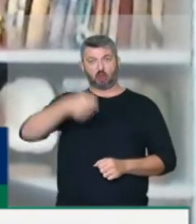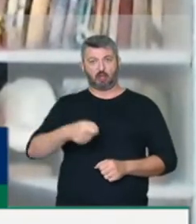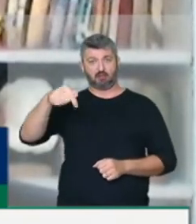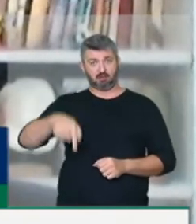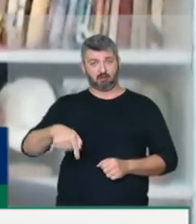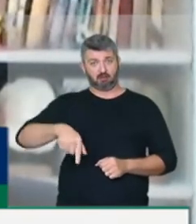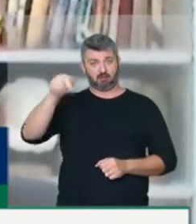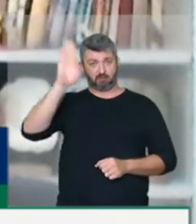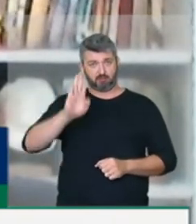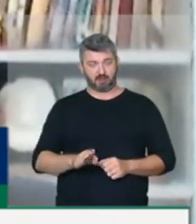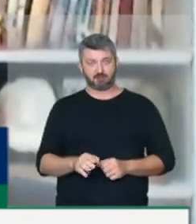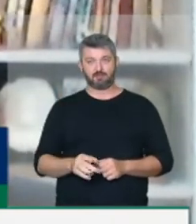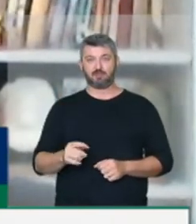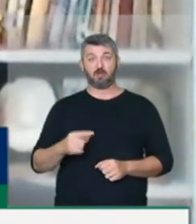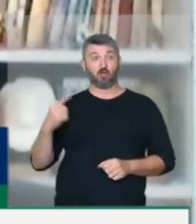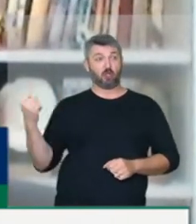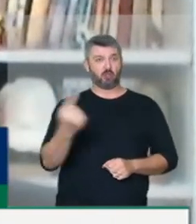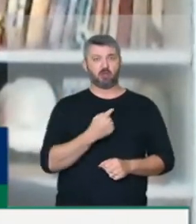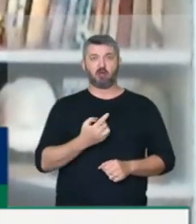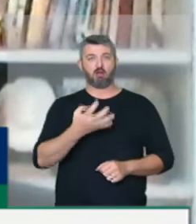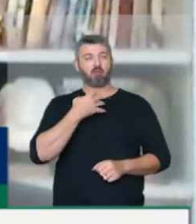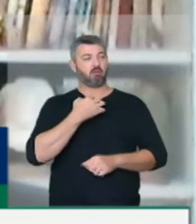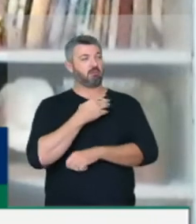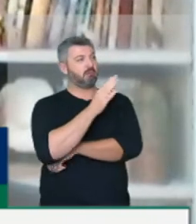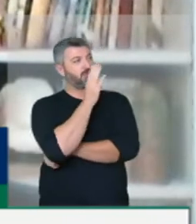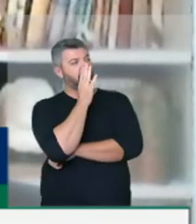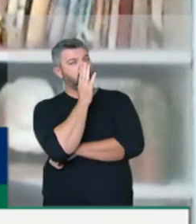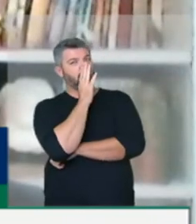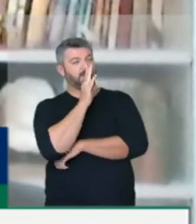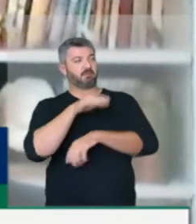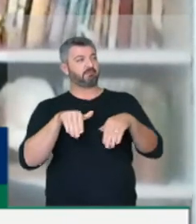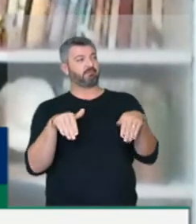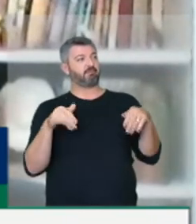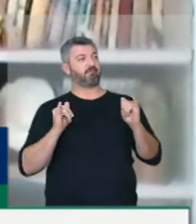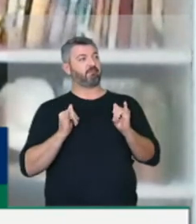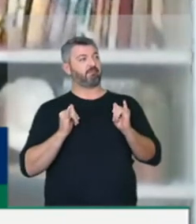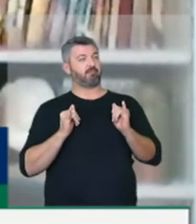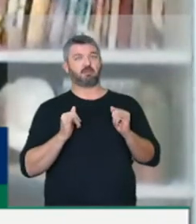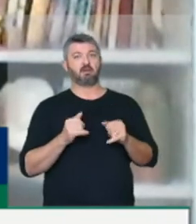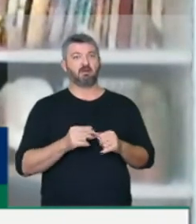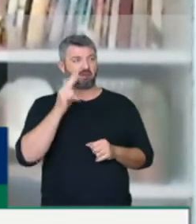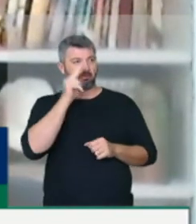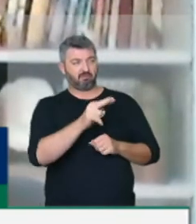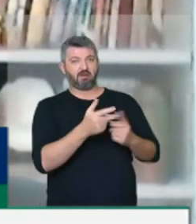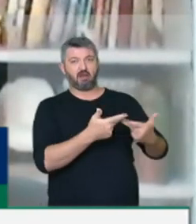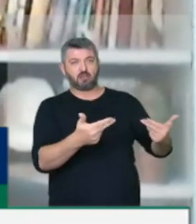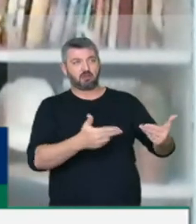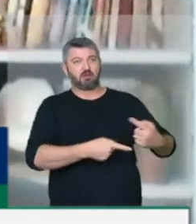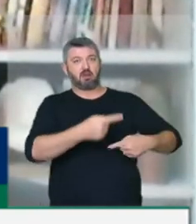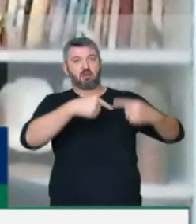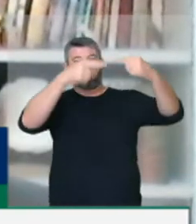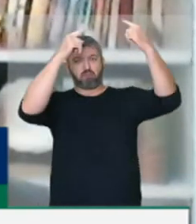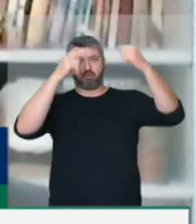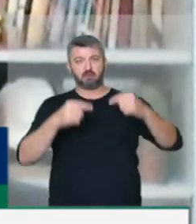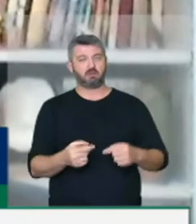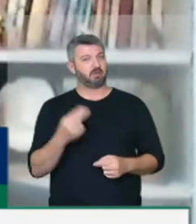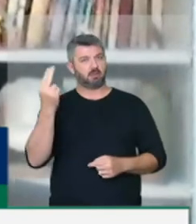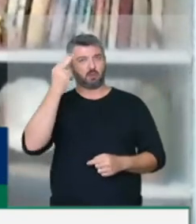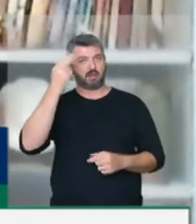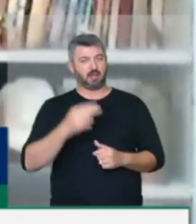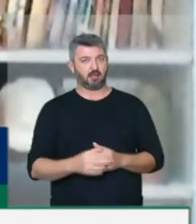Brasil. Não podemos assistir inertes à gestação de uma ruptura da ordem democrática no